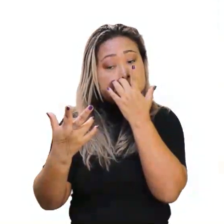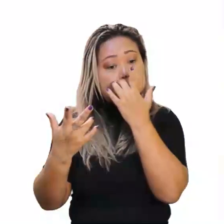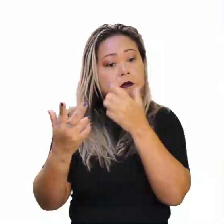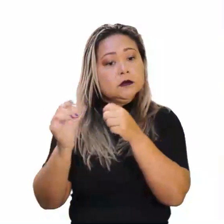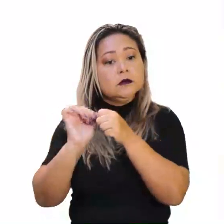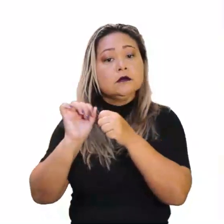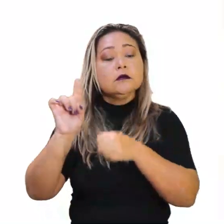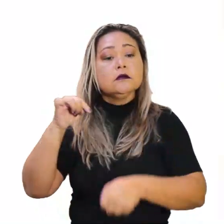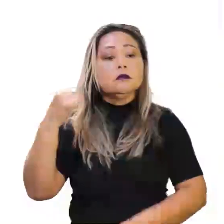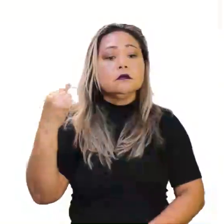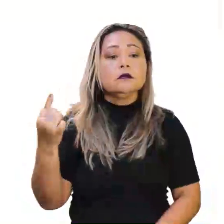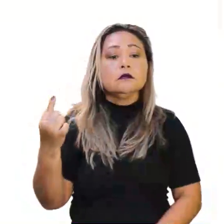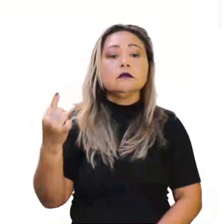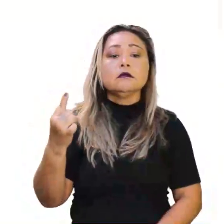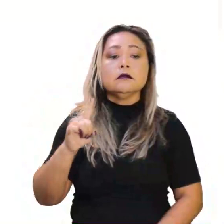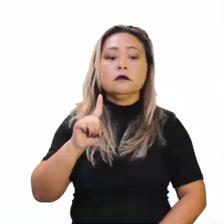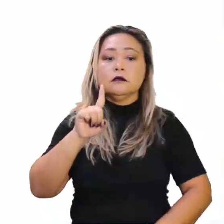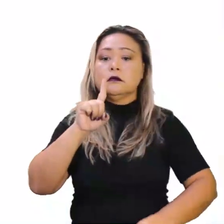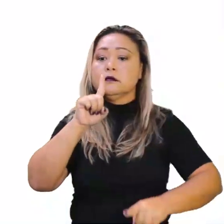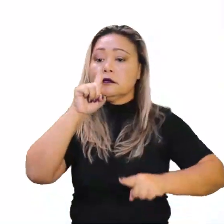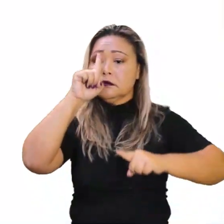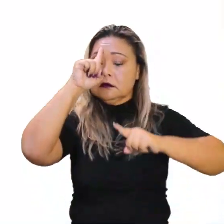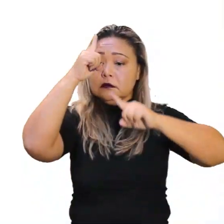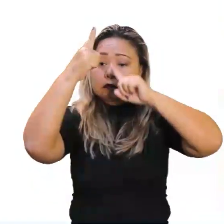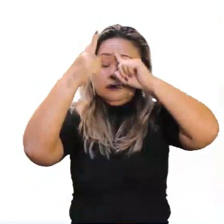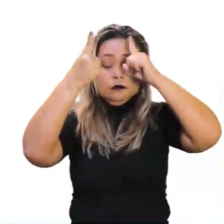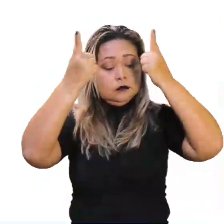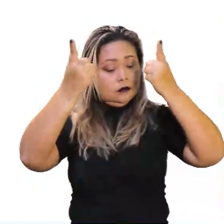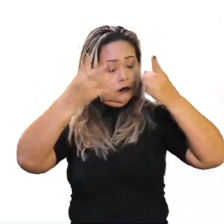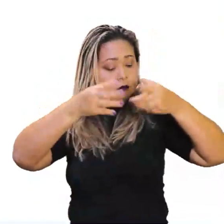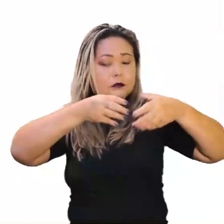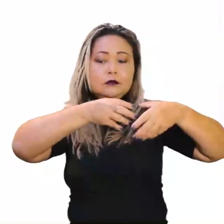E, por essa razão, criam adornos